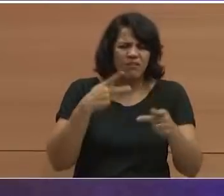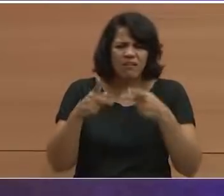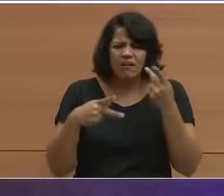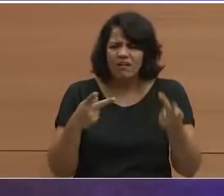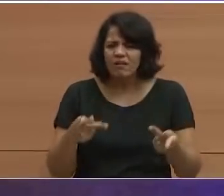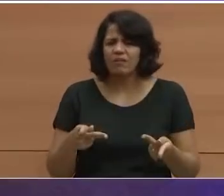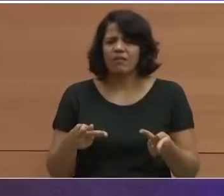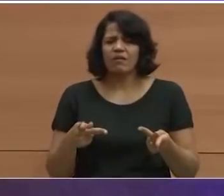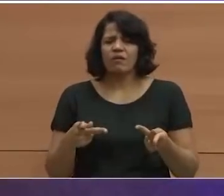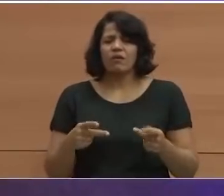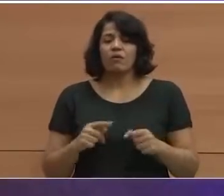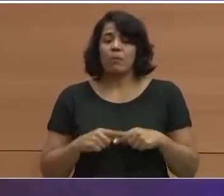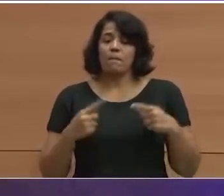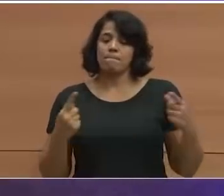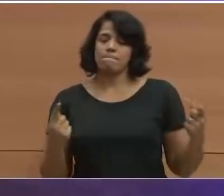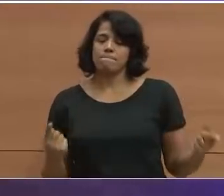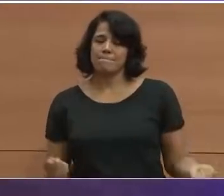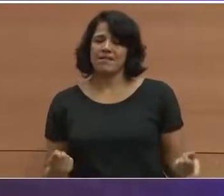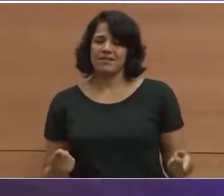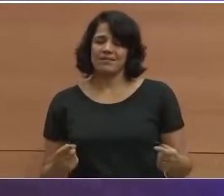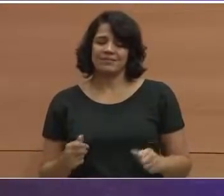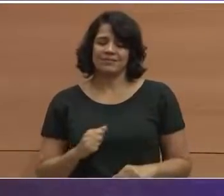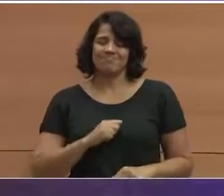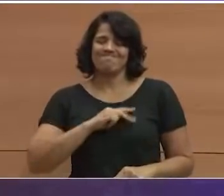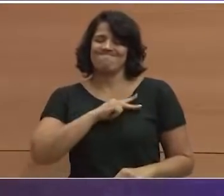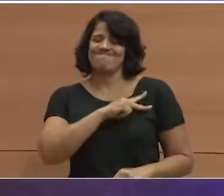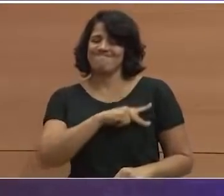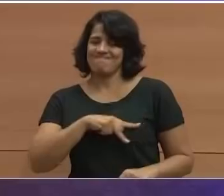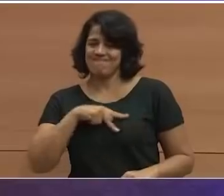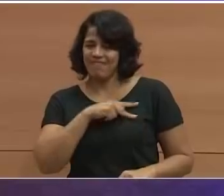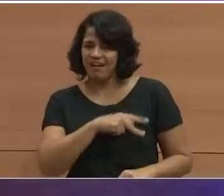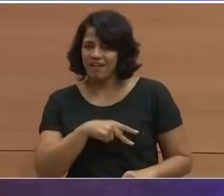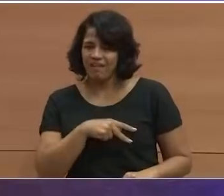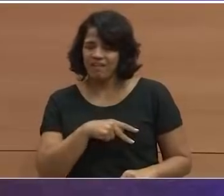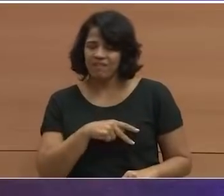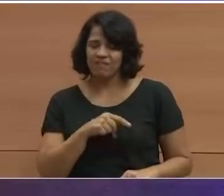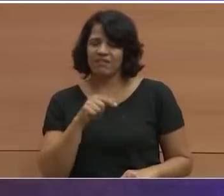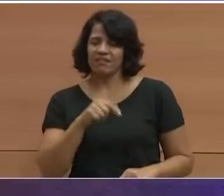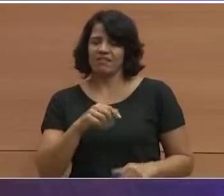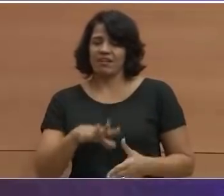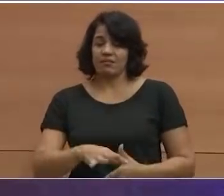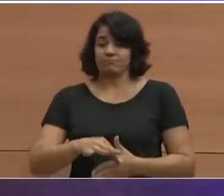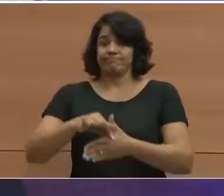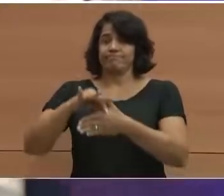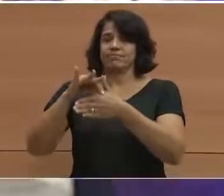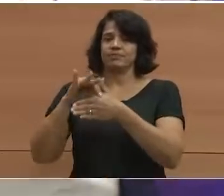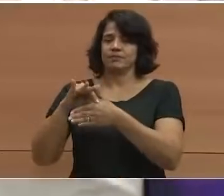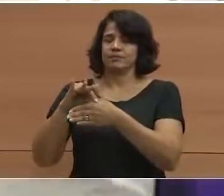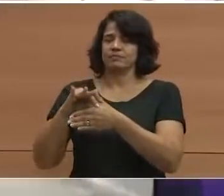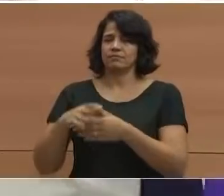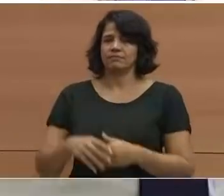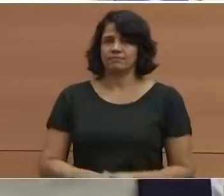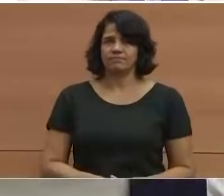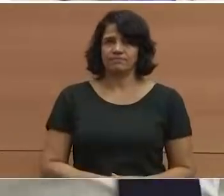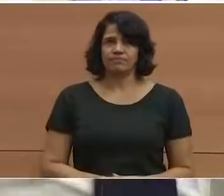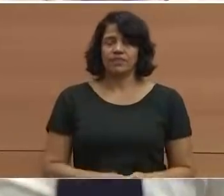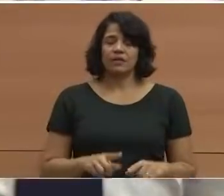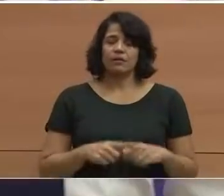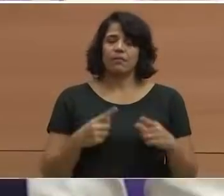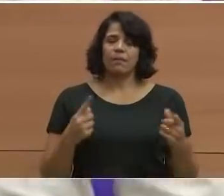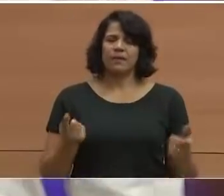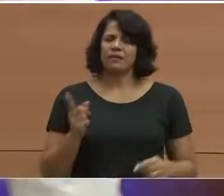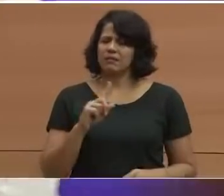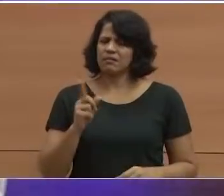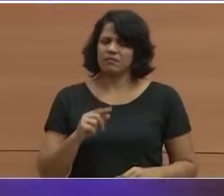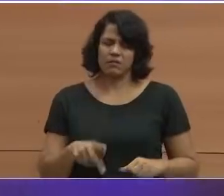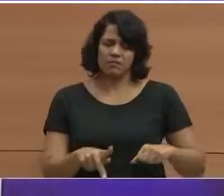já nota quem estava na liderança, não era mais Pedro. Vocês perceberam ou não? Era Tiago, o presbítero, não o